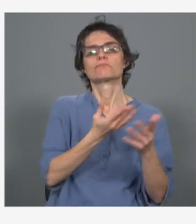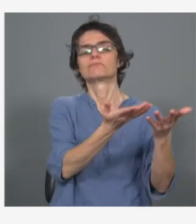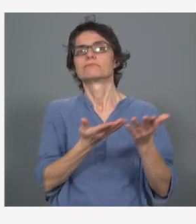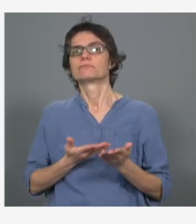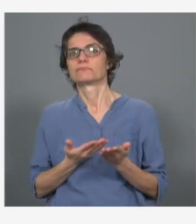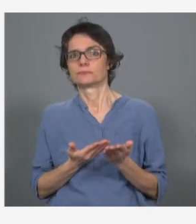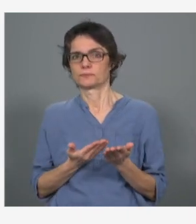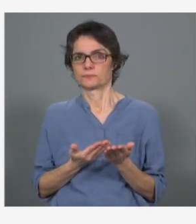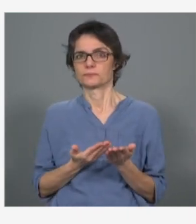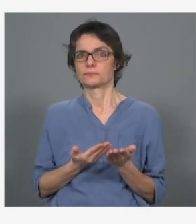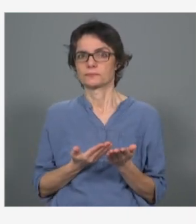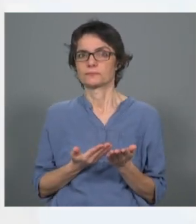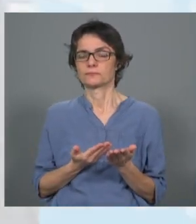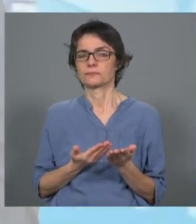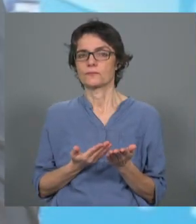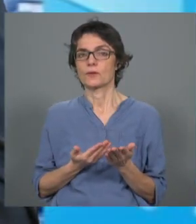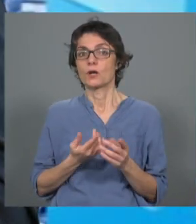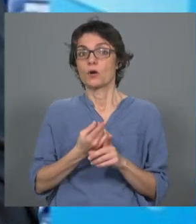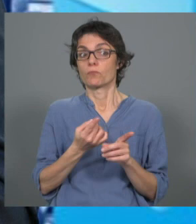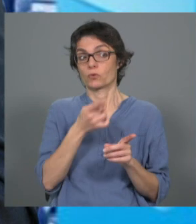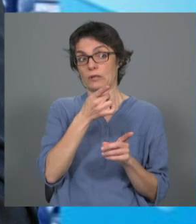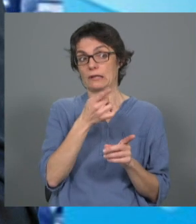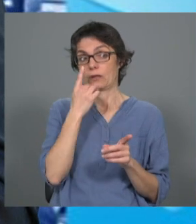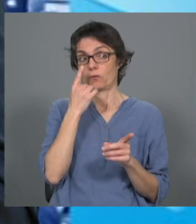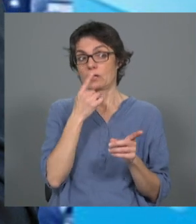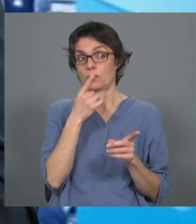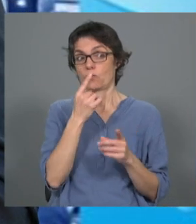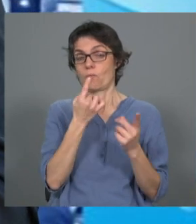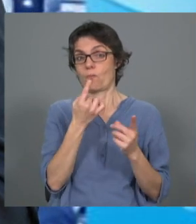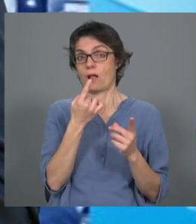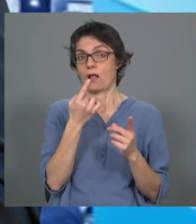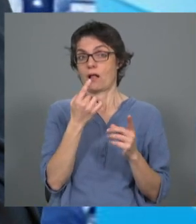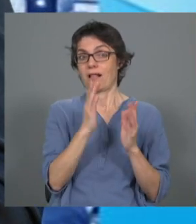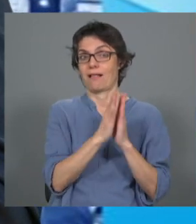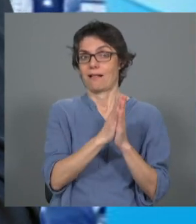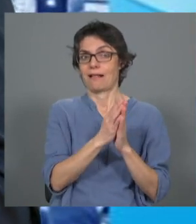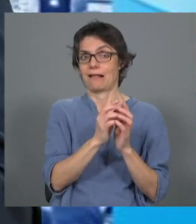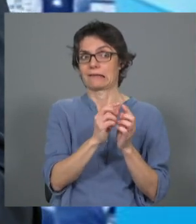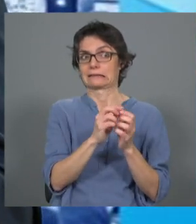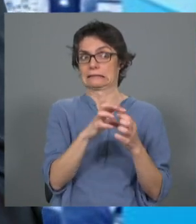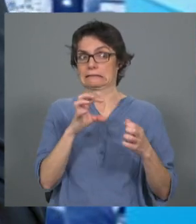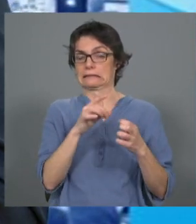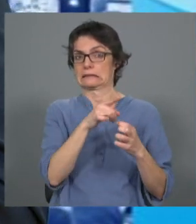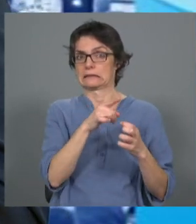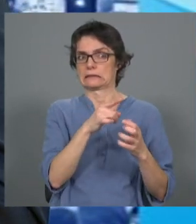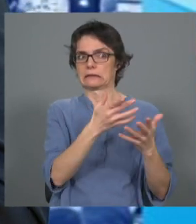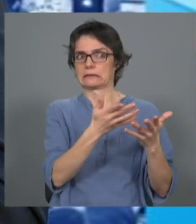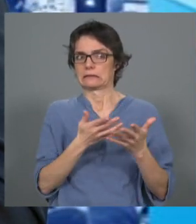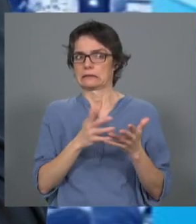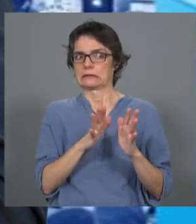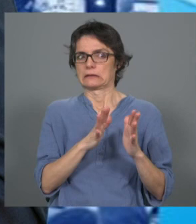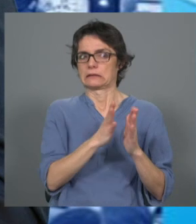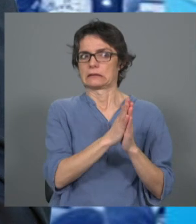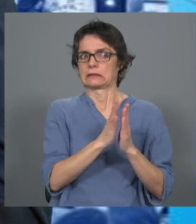que era conhecido como um perseguidor da igreja. E naturalmente aqueles homens tiveram